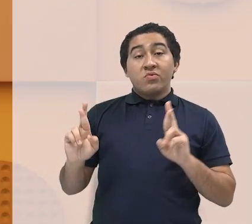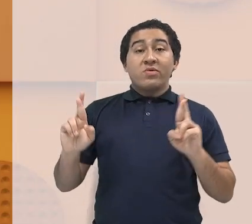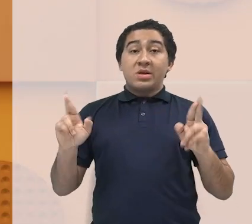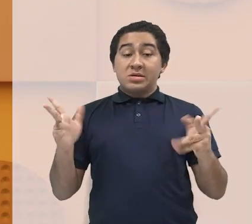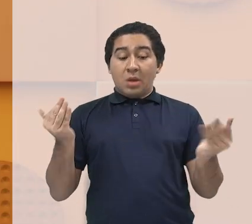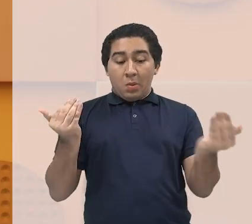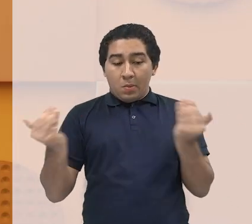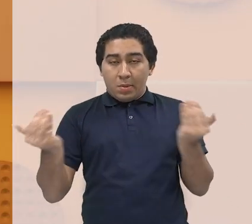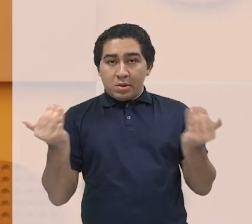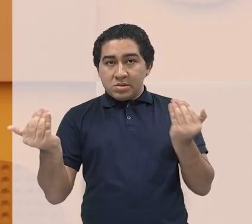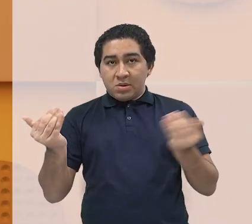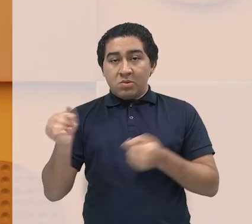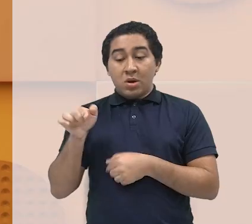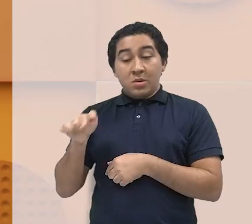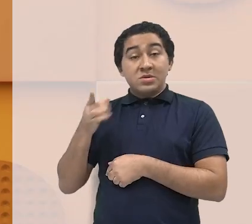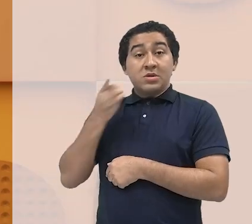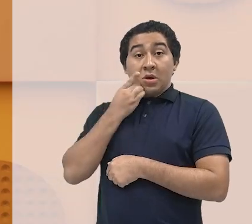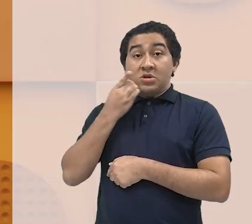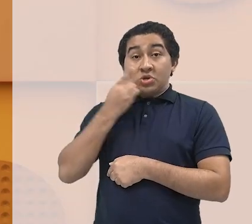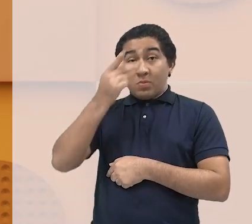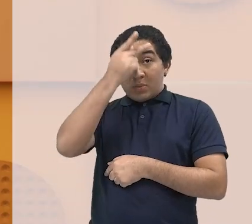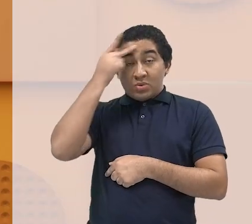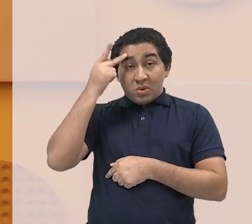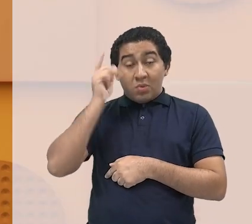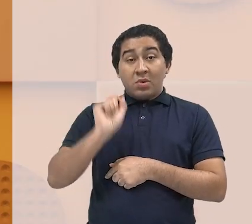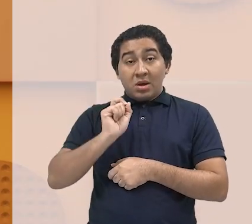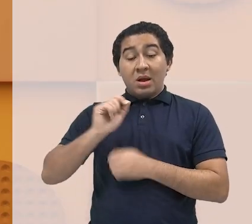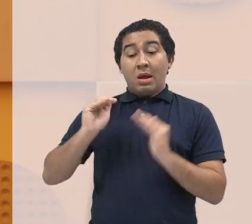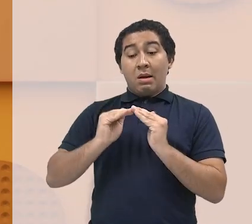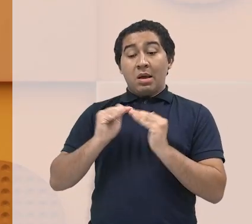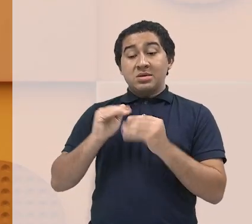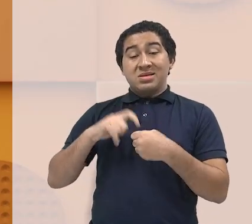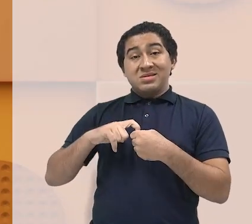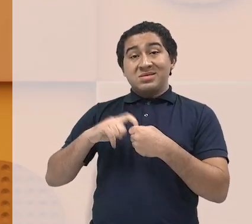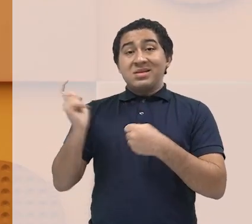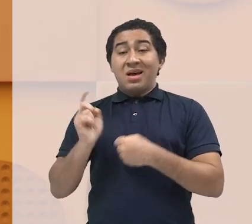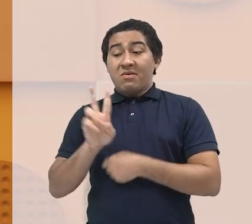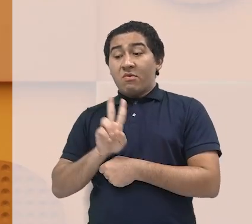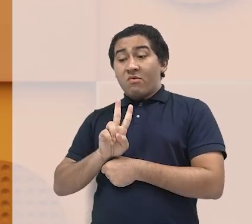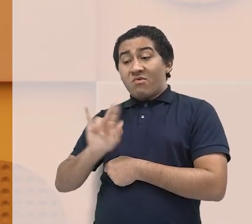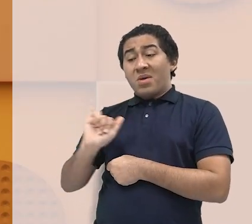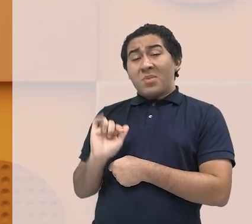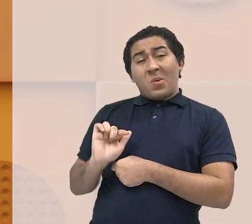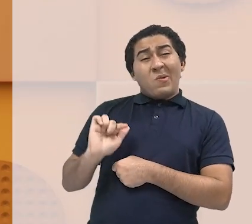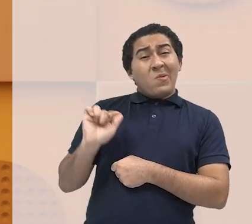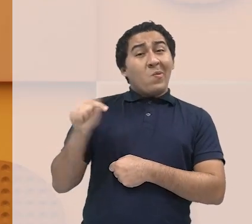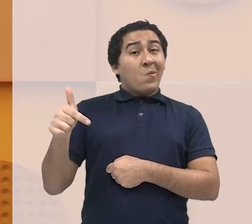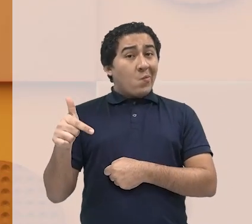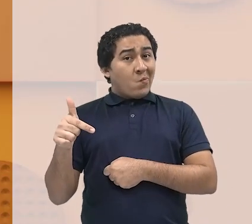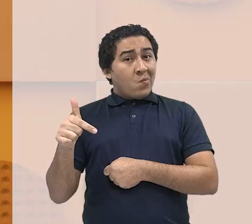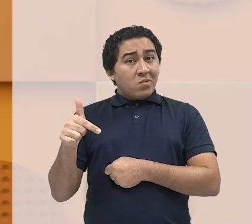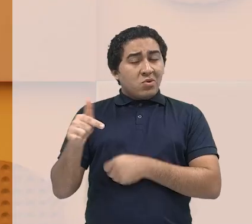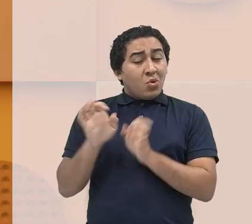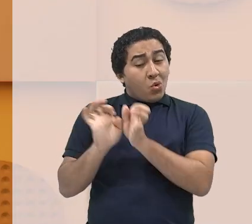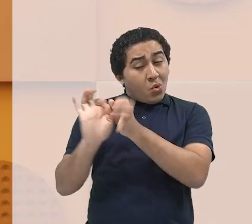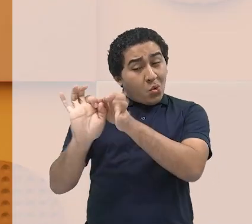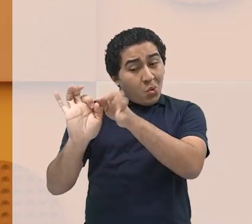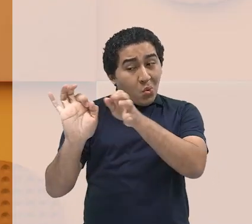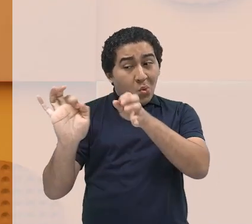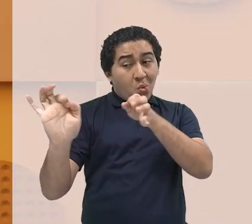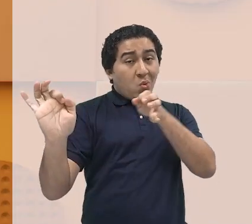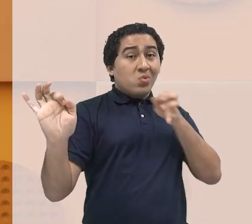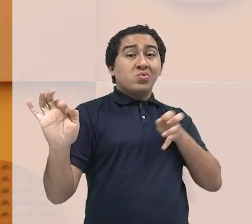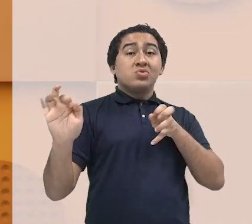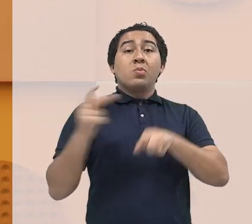contrário, onde diariamente as pessoas têm que sair de suas casas, né, para ir para outras partes das cidades